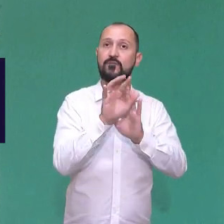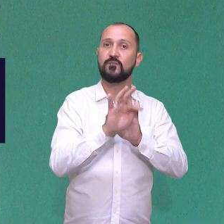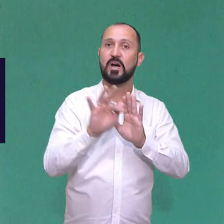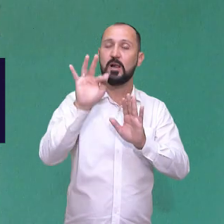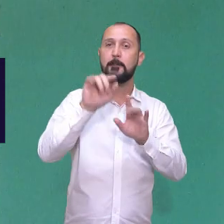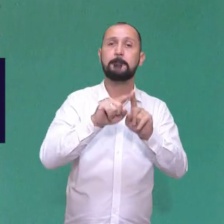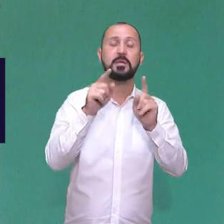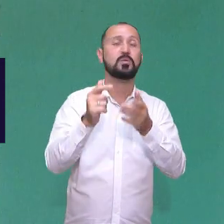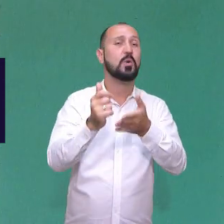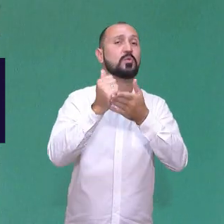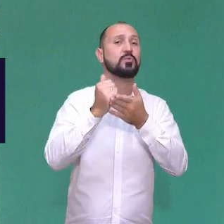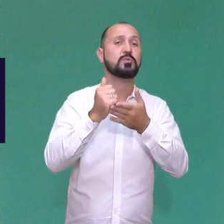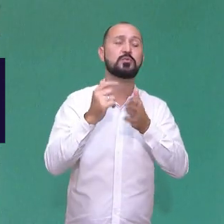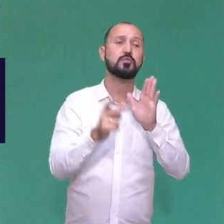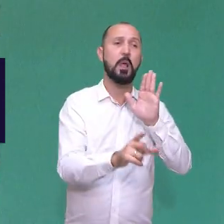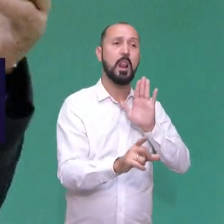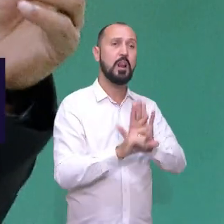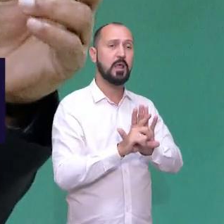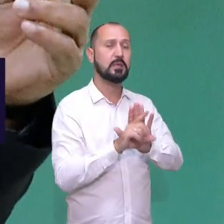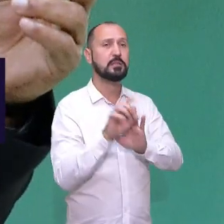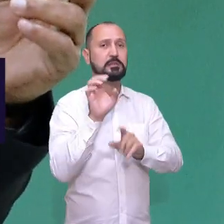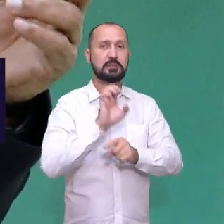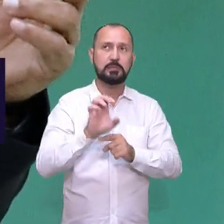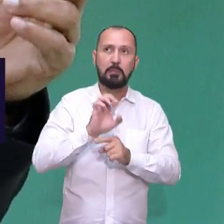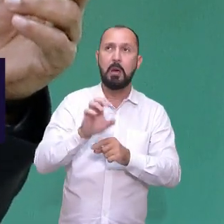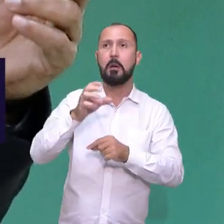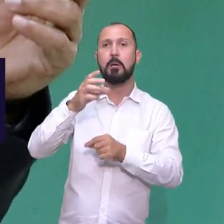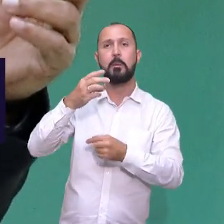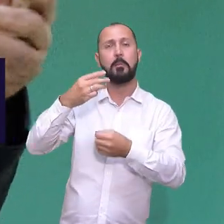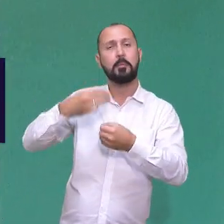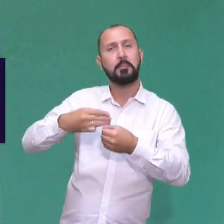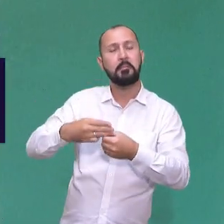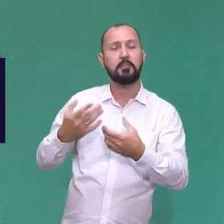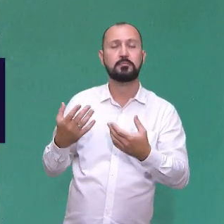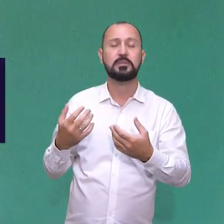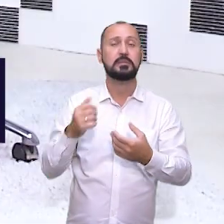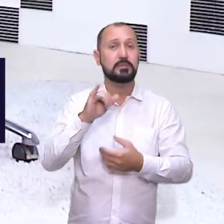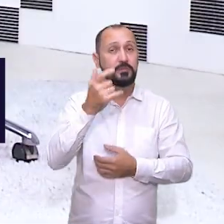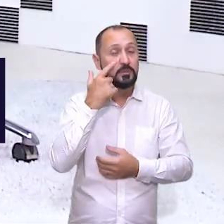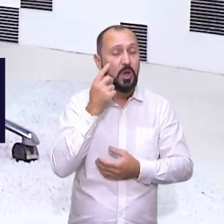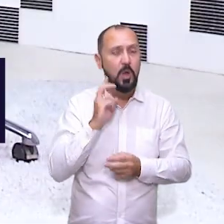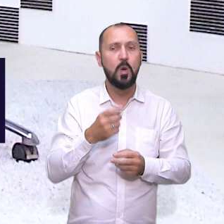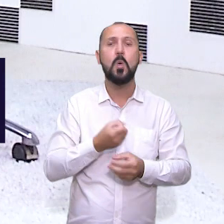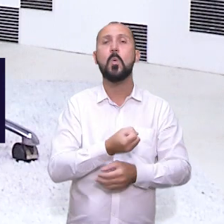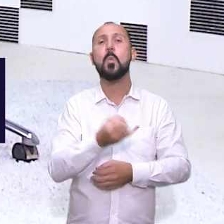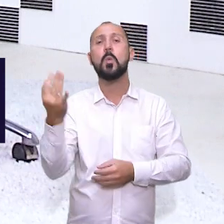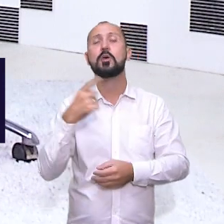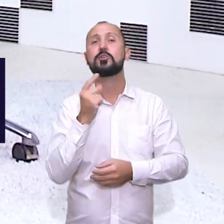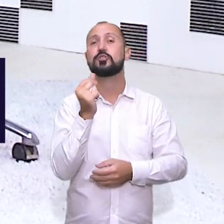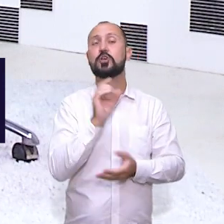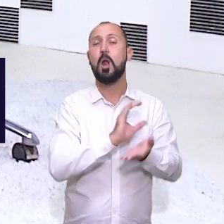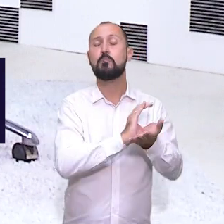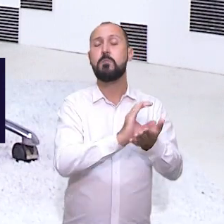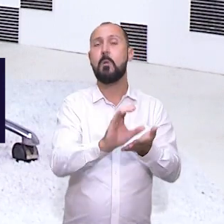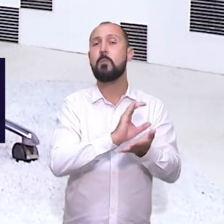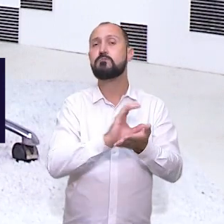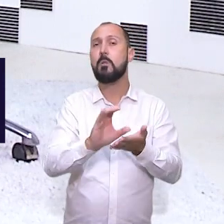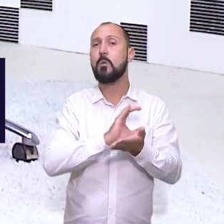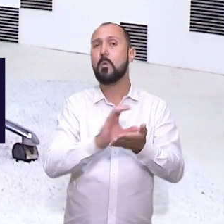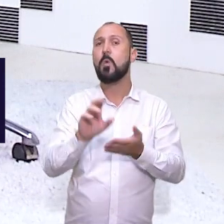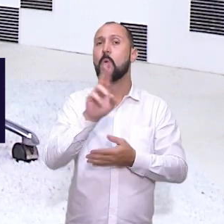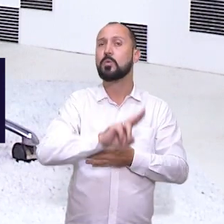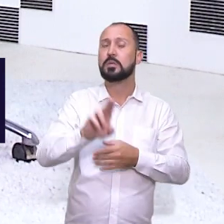Lei Rouanet, que é uma lei federal, mas ele é beneficiado de uma lei estadual ou no municipal. Ou seja, se você pegar a quantidade